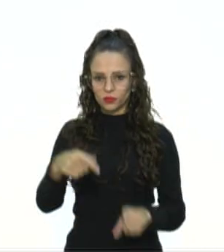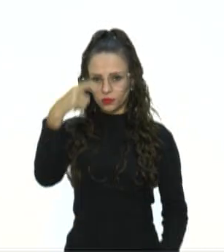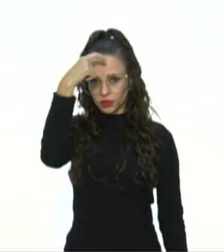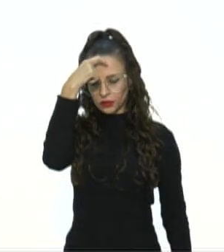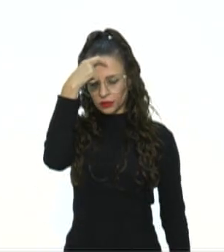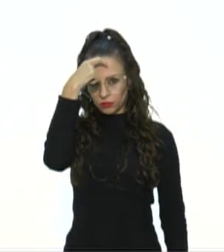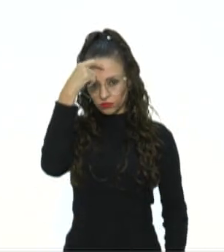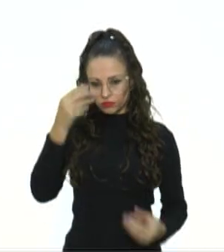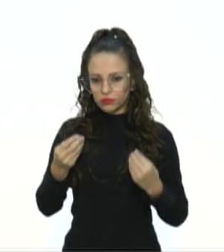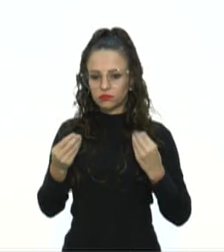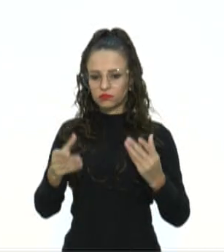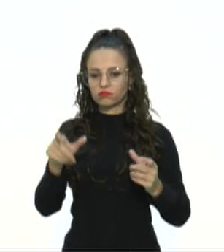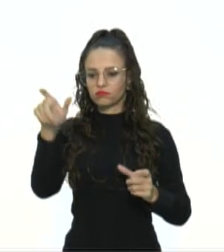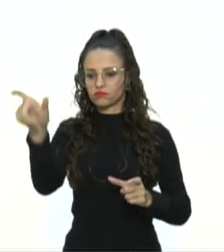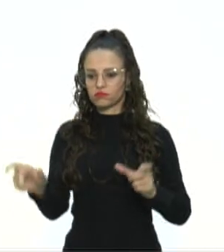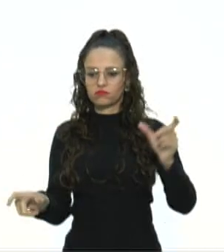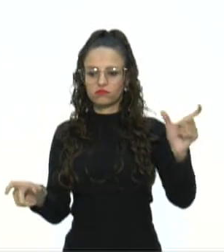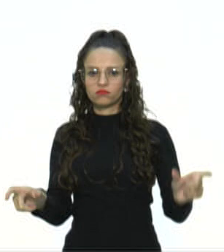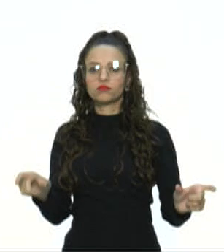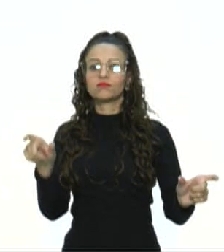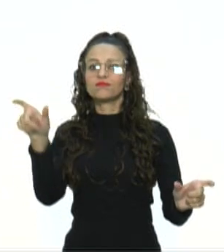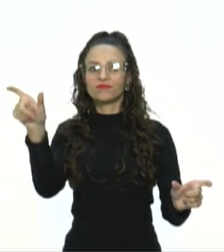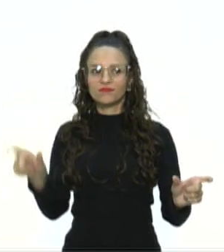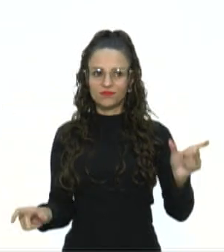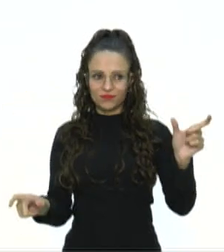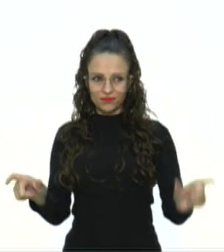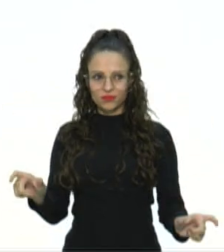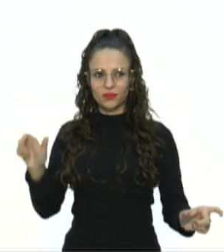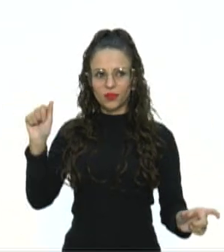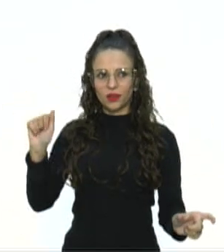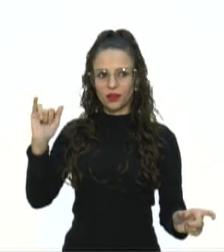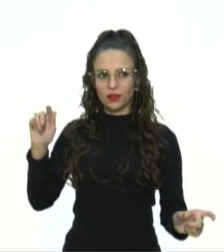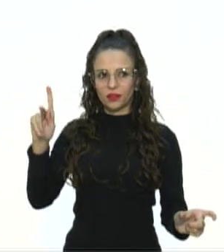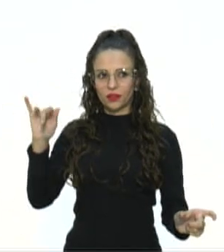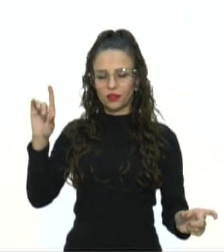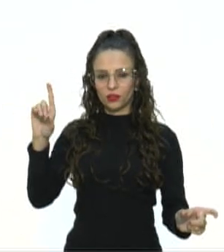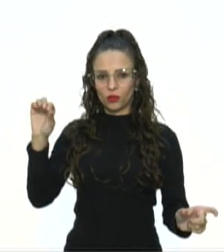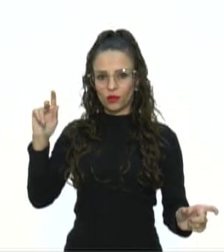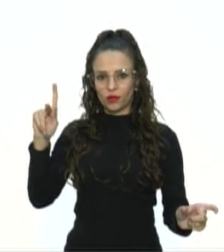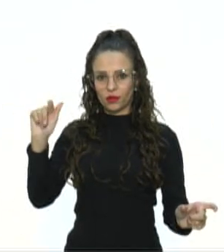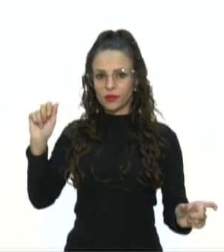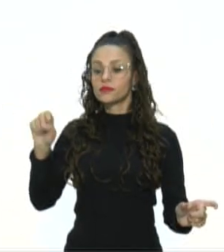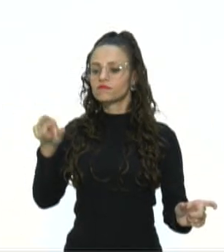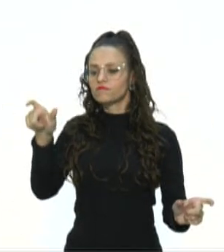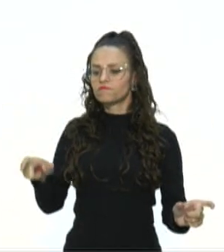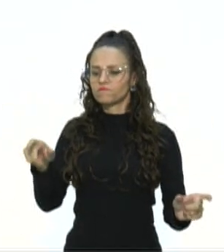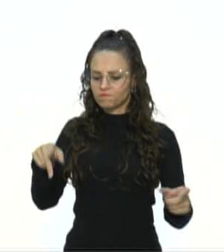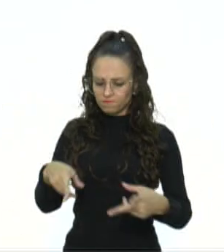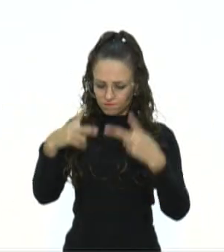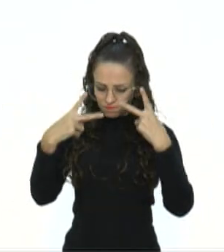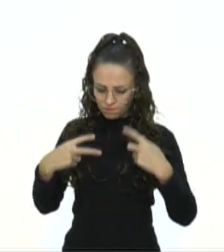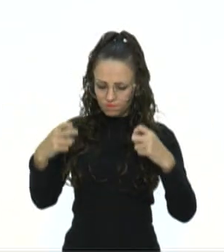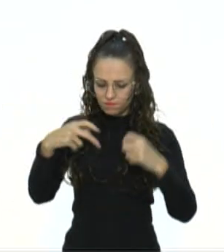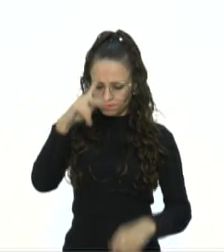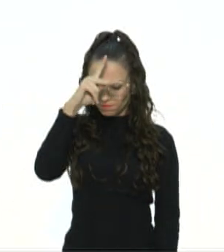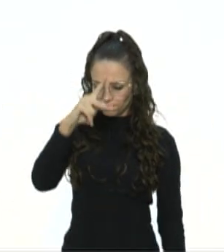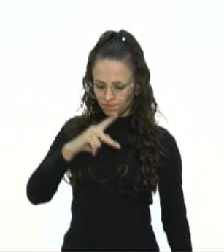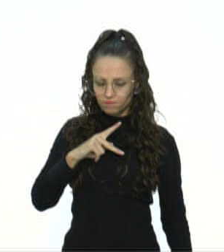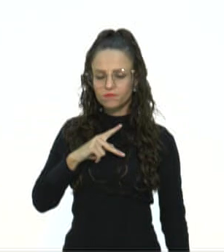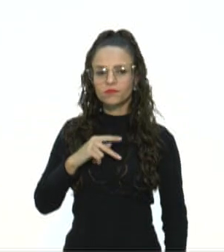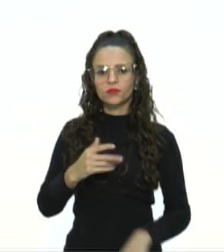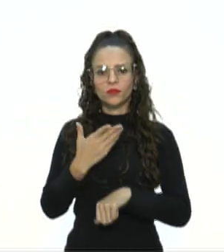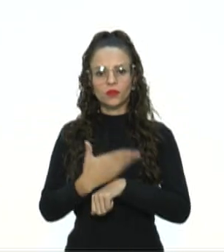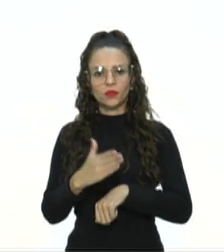seus praticantes, que são os aikidokas, a descobrirem-se a si mesmo. Sua prática baseia-se na recepção